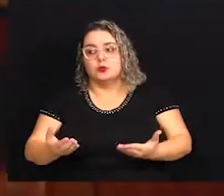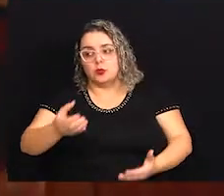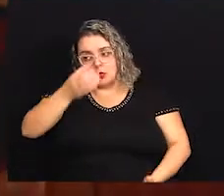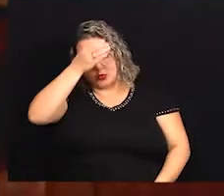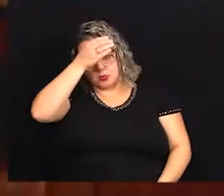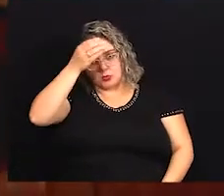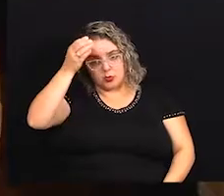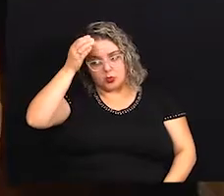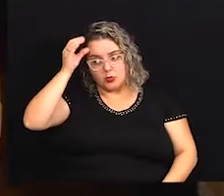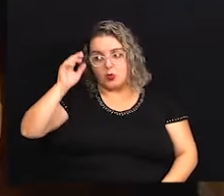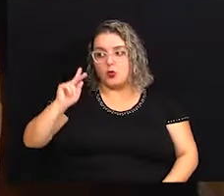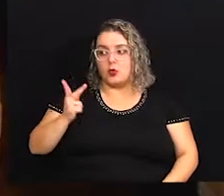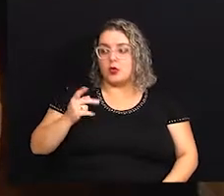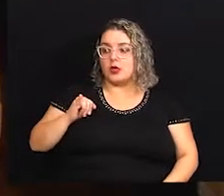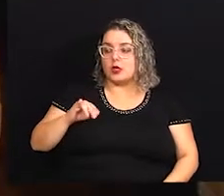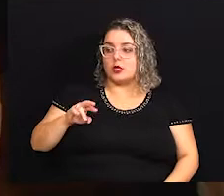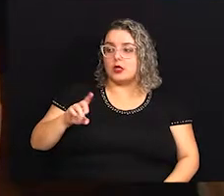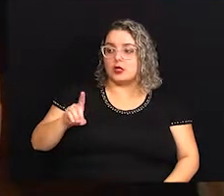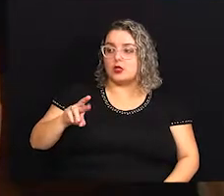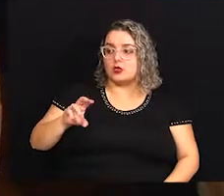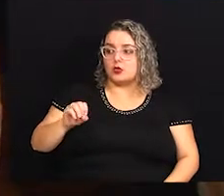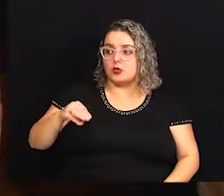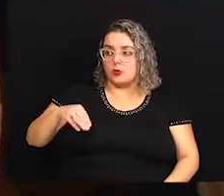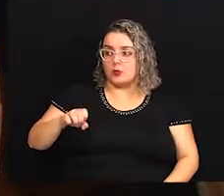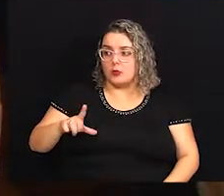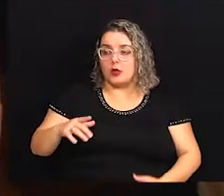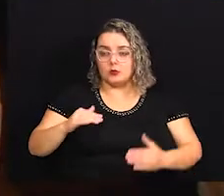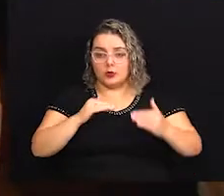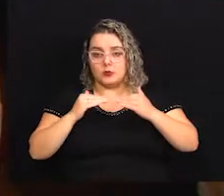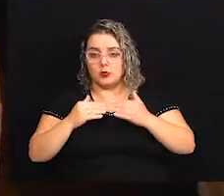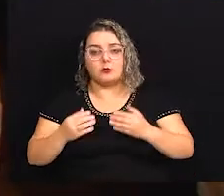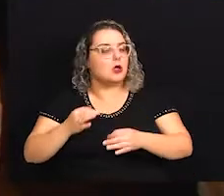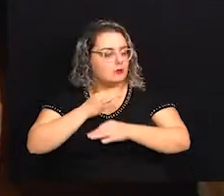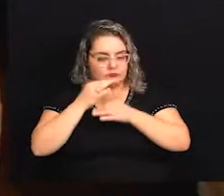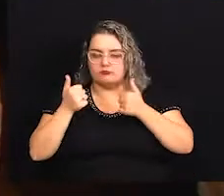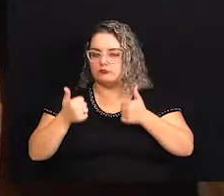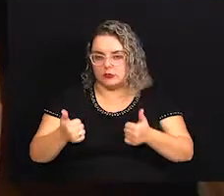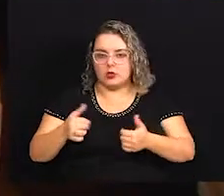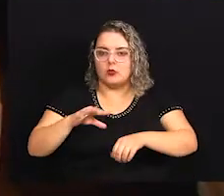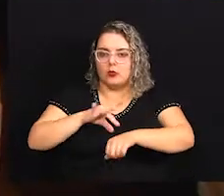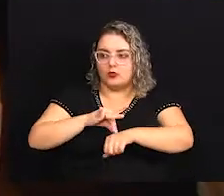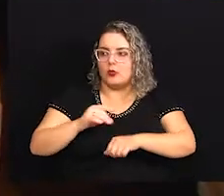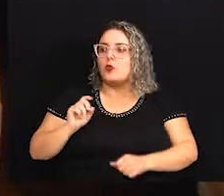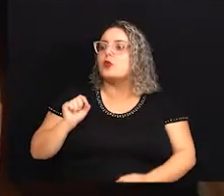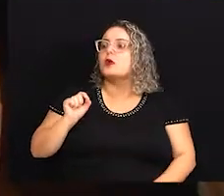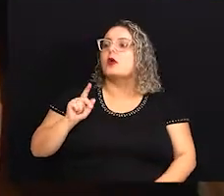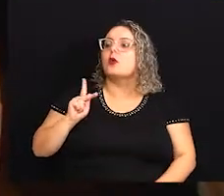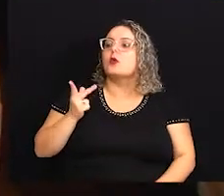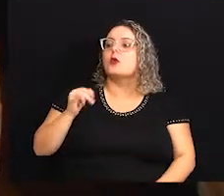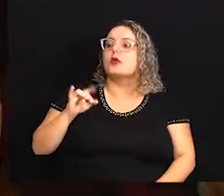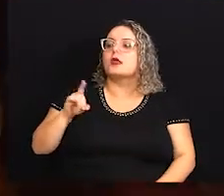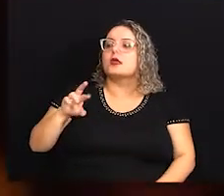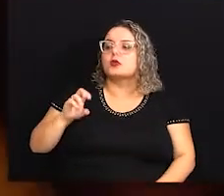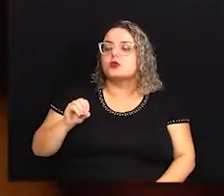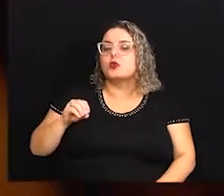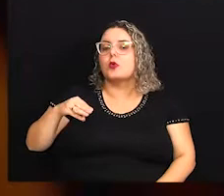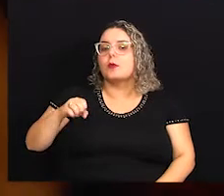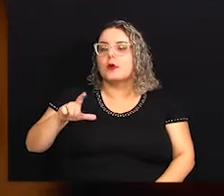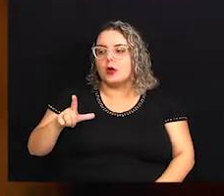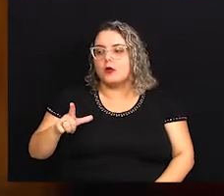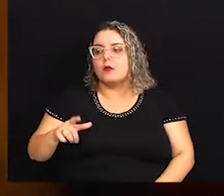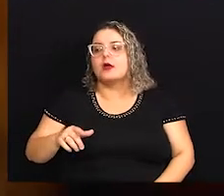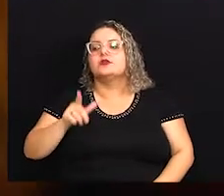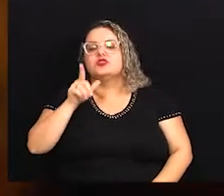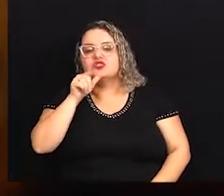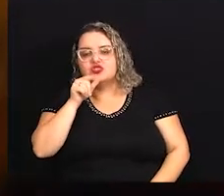para os nossos clientes o hidromel, que ele acompanha muito bem com a carne. Harmoniza. Harmoniza muito bem. O que é o hidromel? O hidromel é